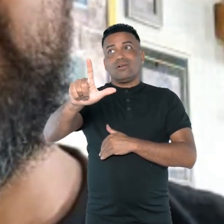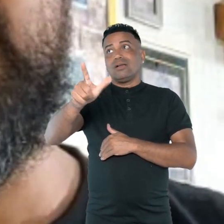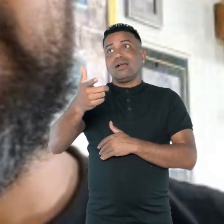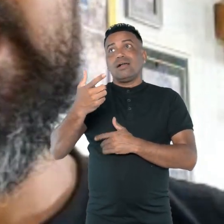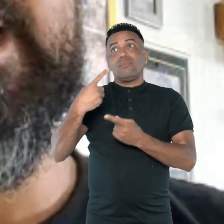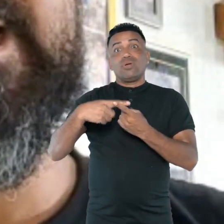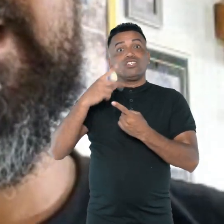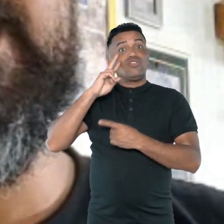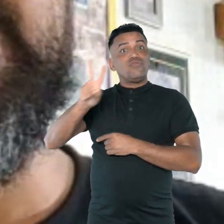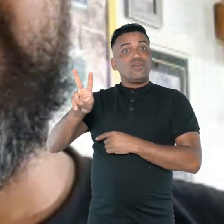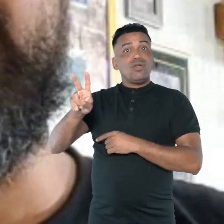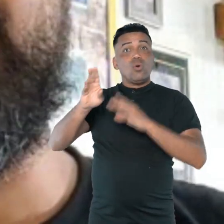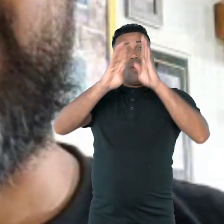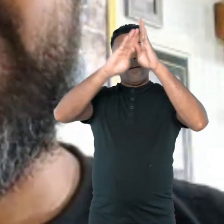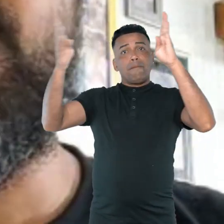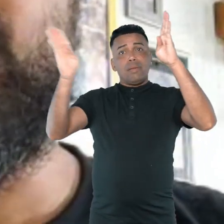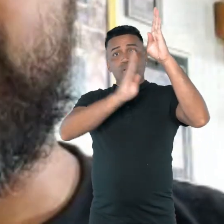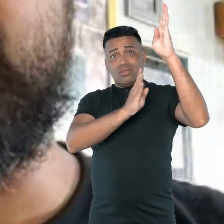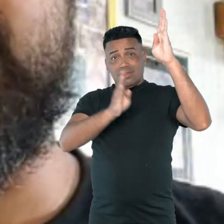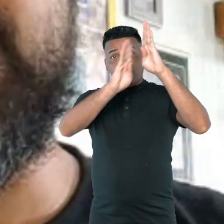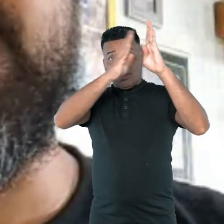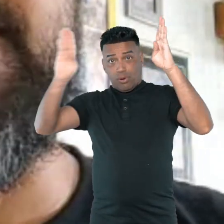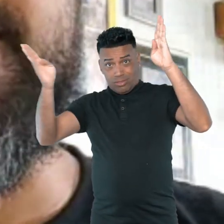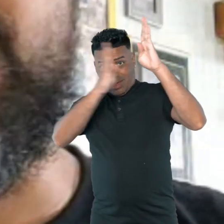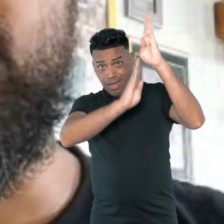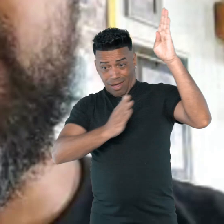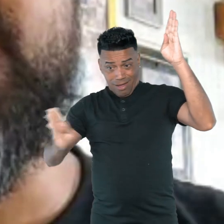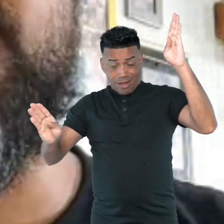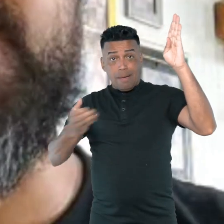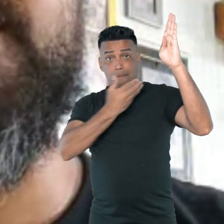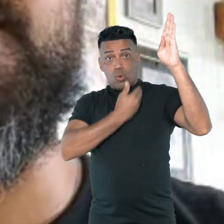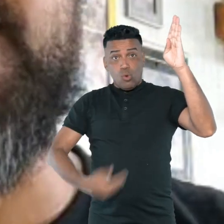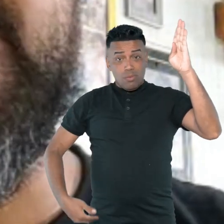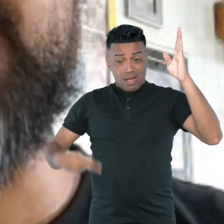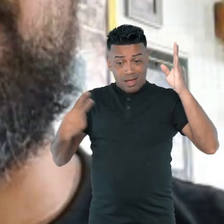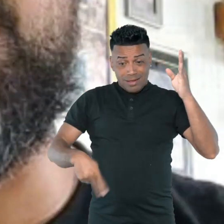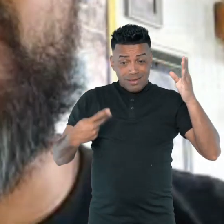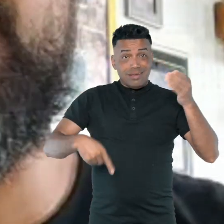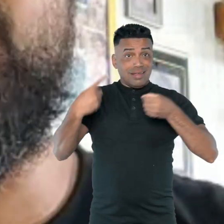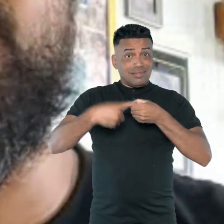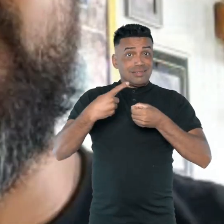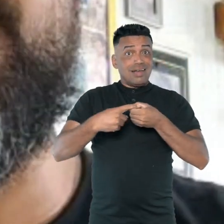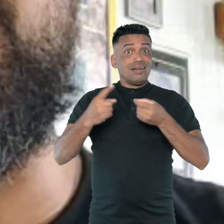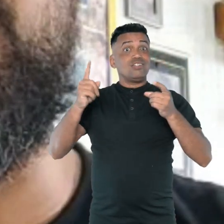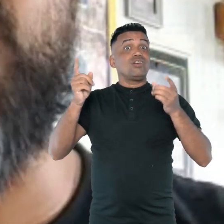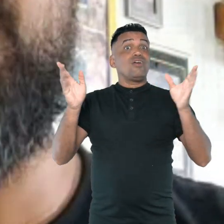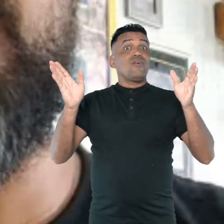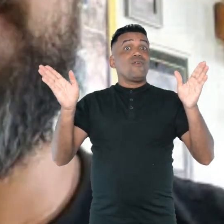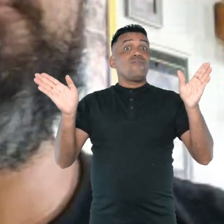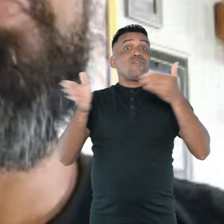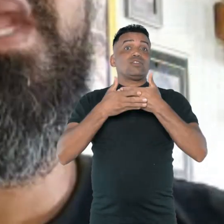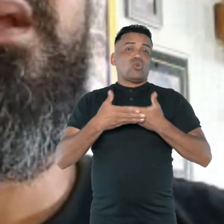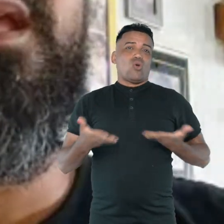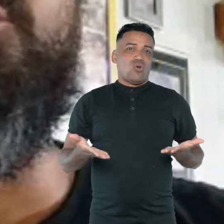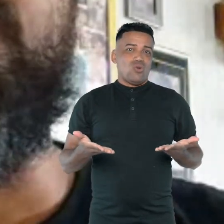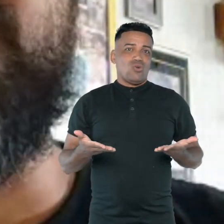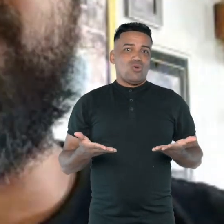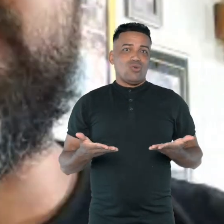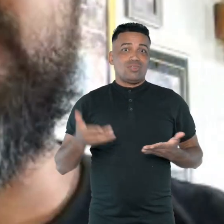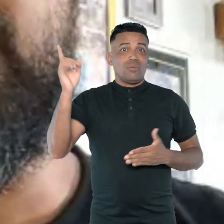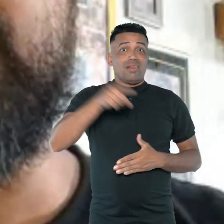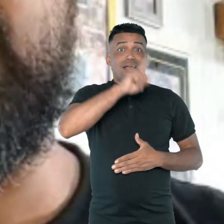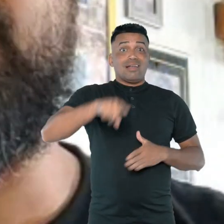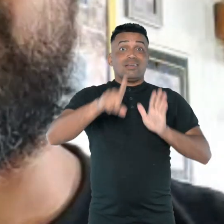cidade. E aí, dentro desse contexto aí de negação de mais um direito cultural, né, eu